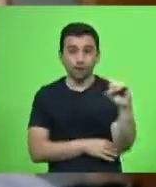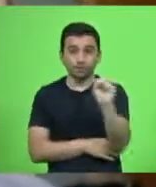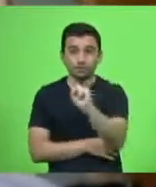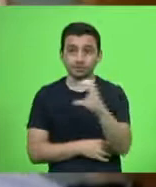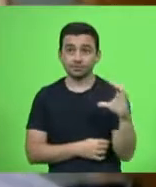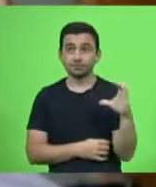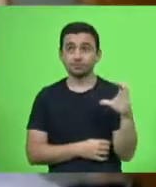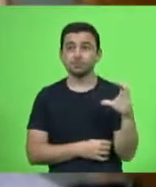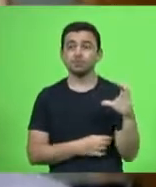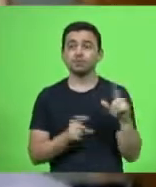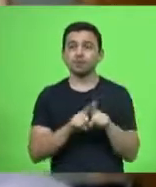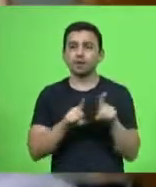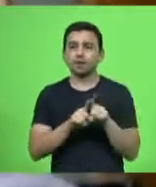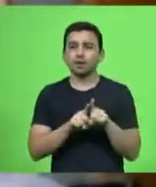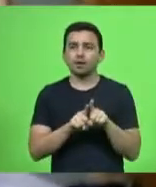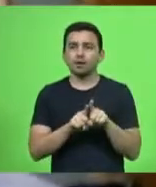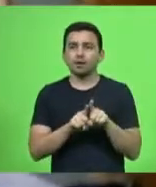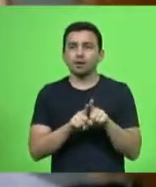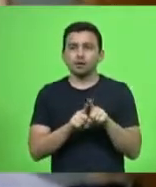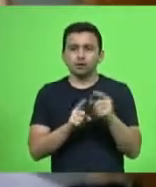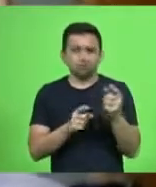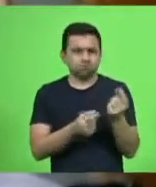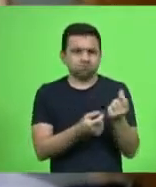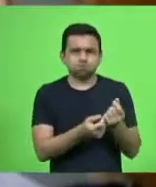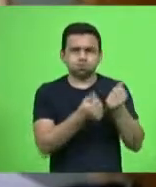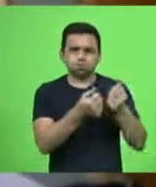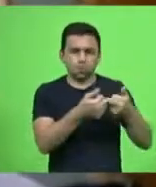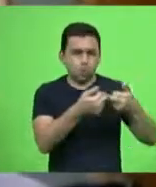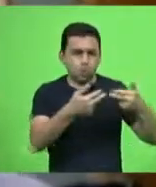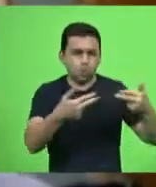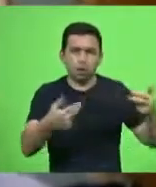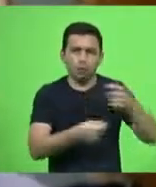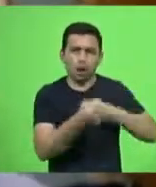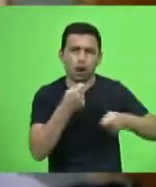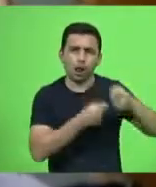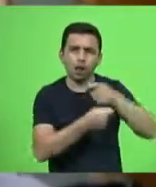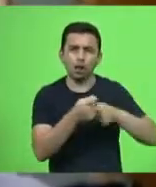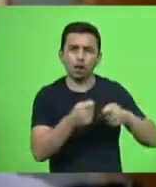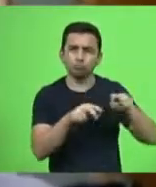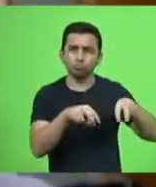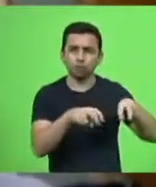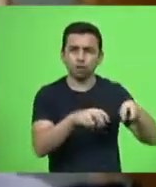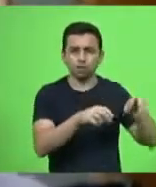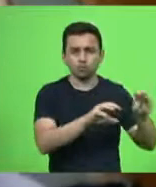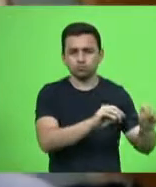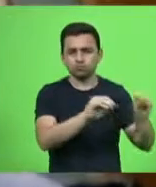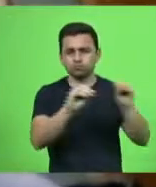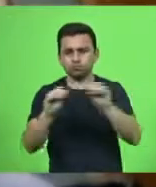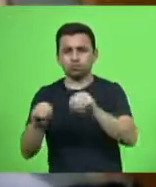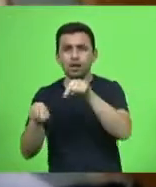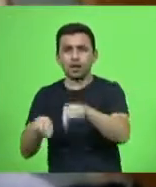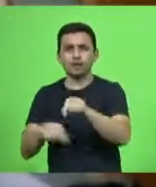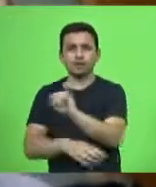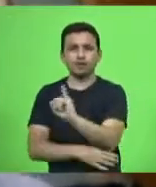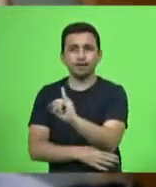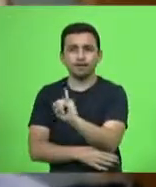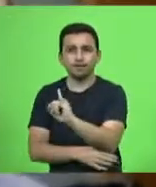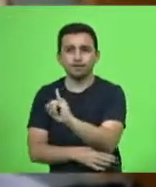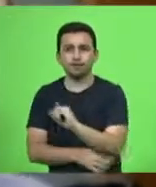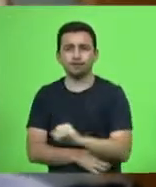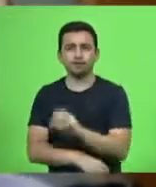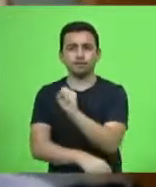Catarina transferir sua riqueza do agronegócio para os portos de Itajaí, de Navegantes, de São Francisco,